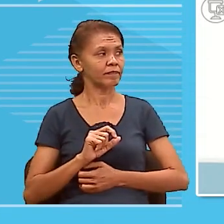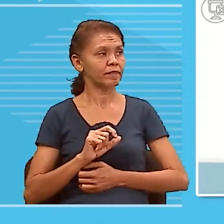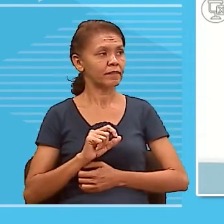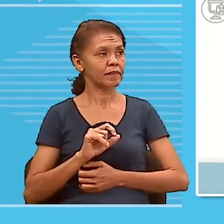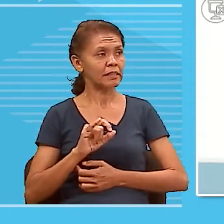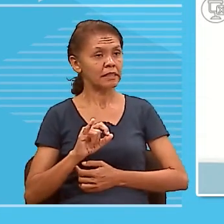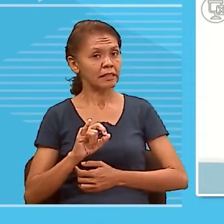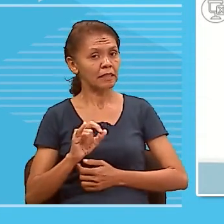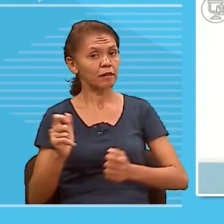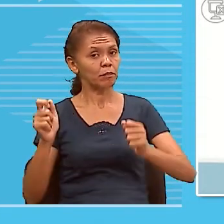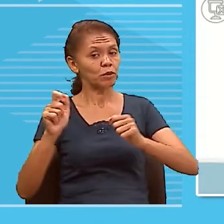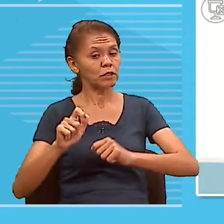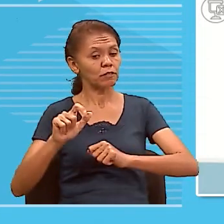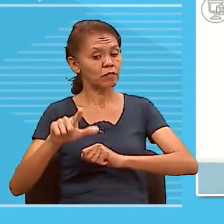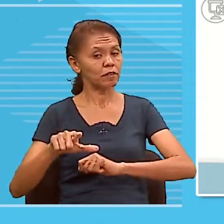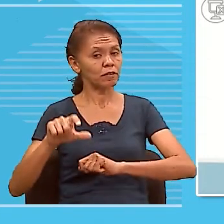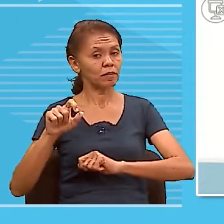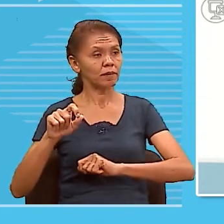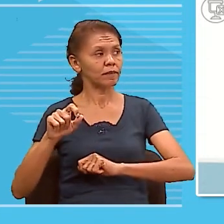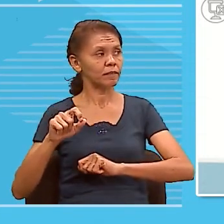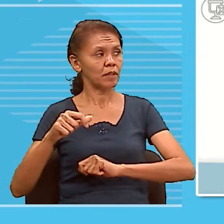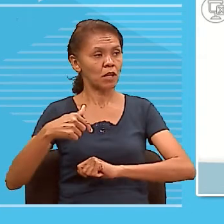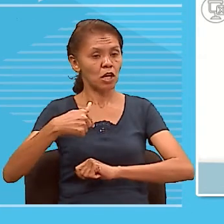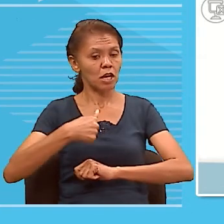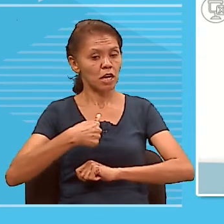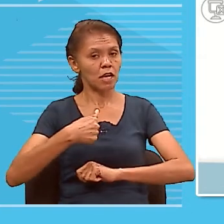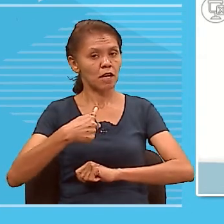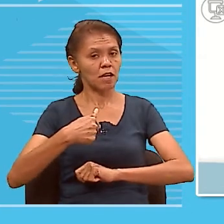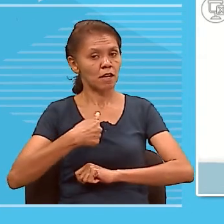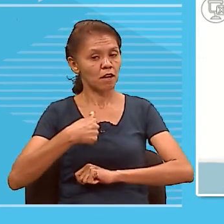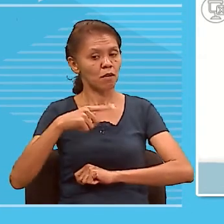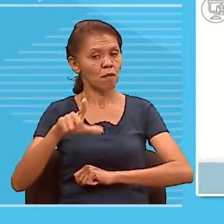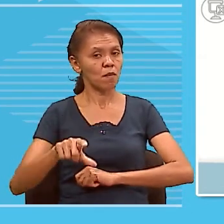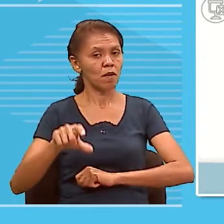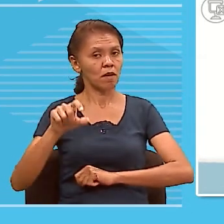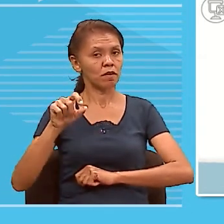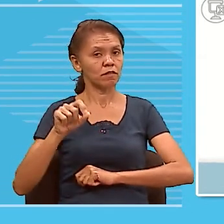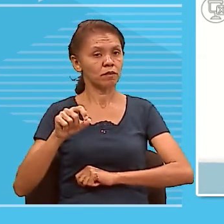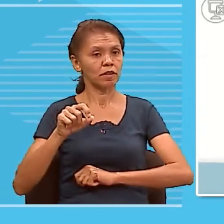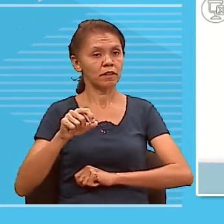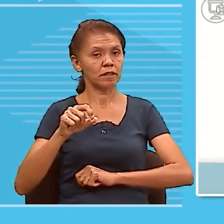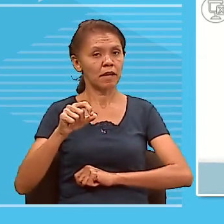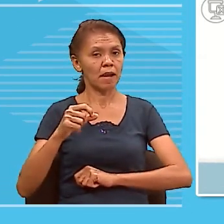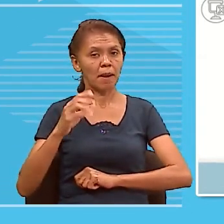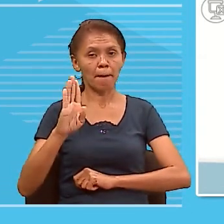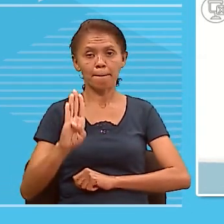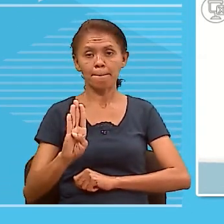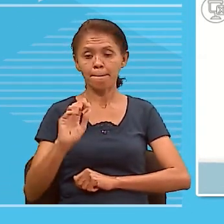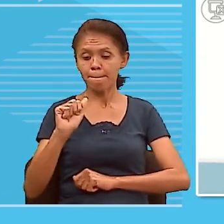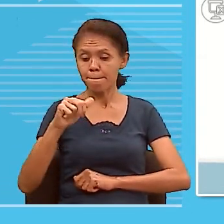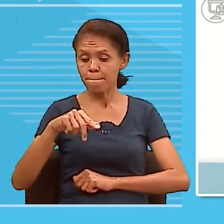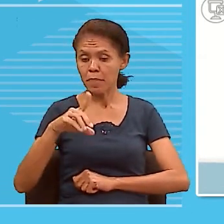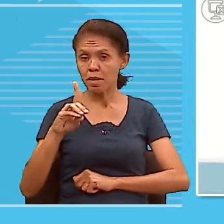de escolher eu escolheria a bandeja